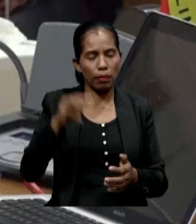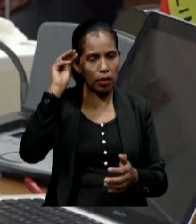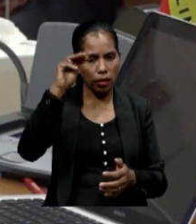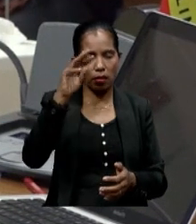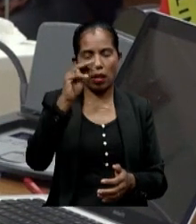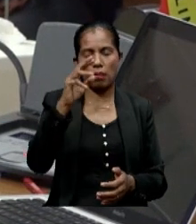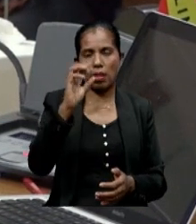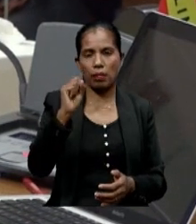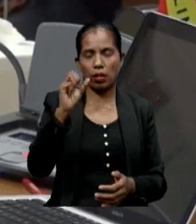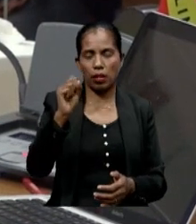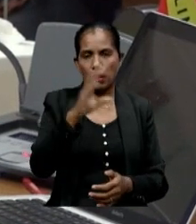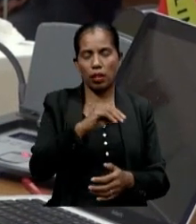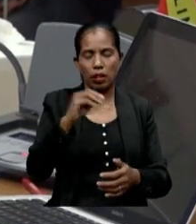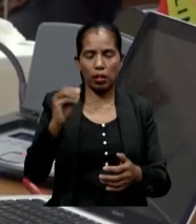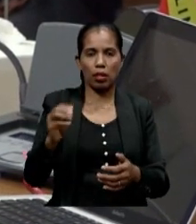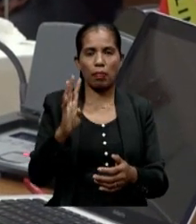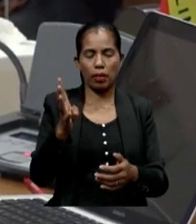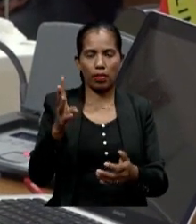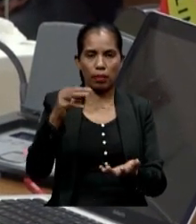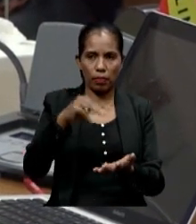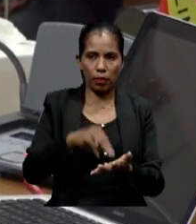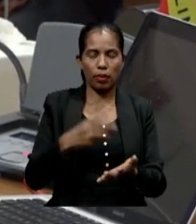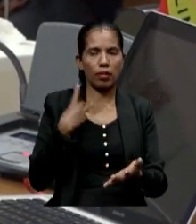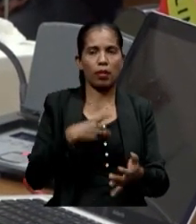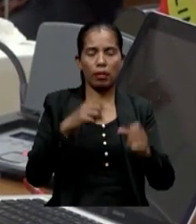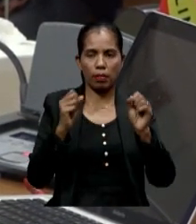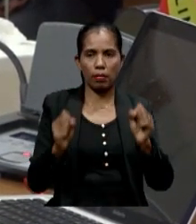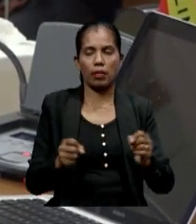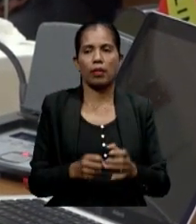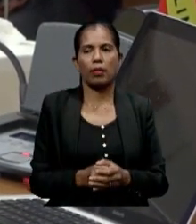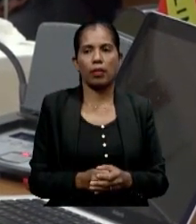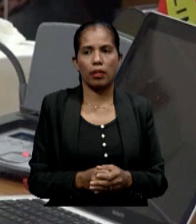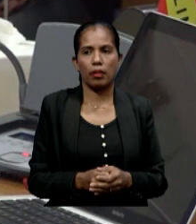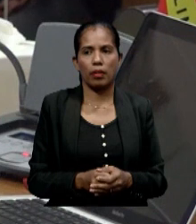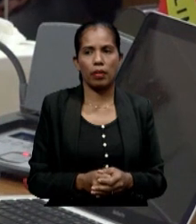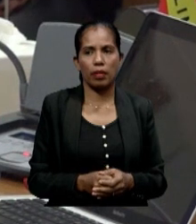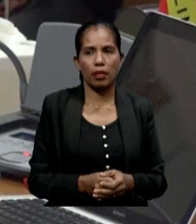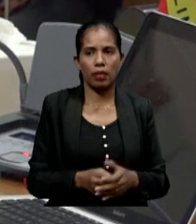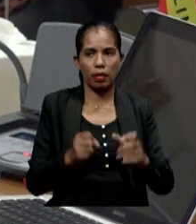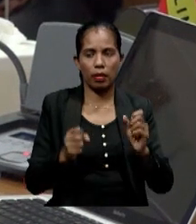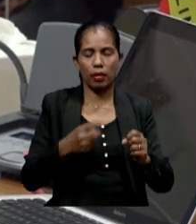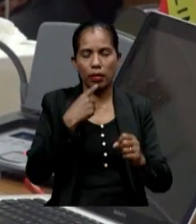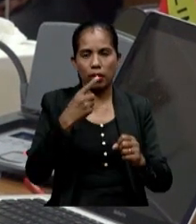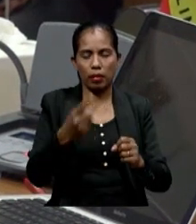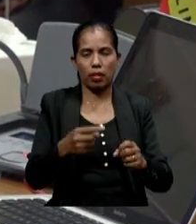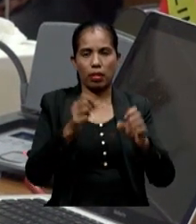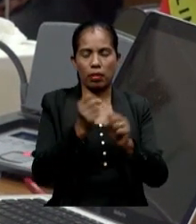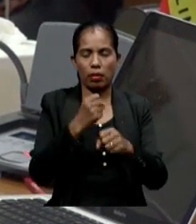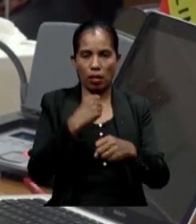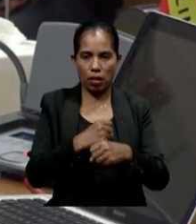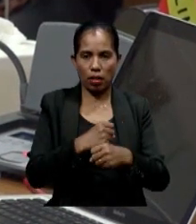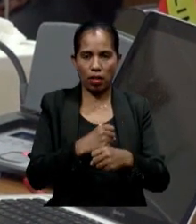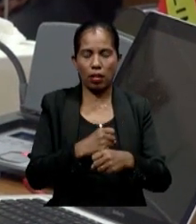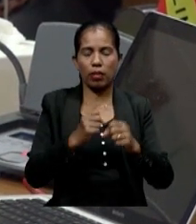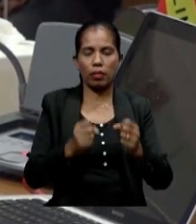Comércio 40 milhões, pronto, e também a gente está produção na Ilana, é suficiente para atuar a